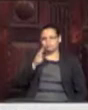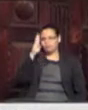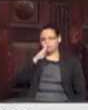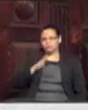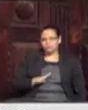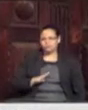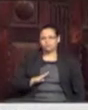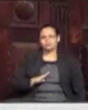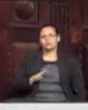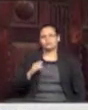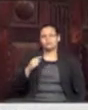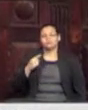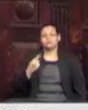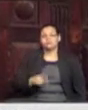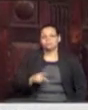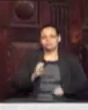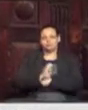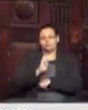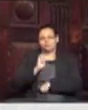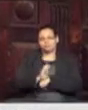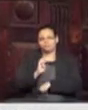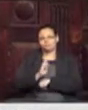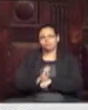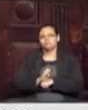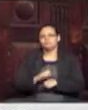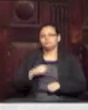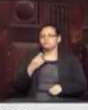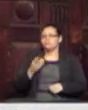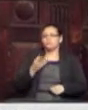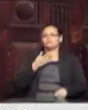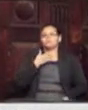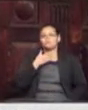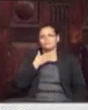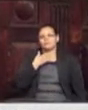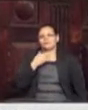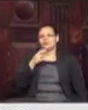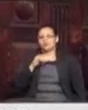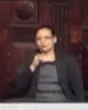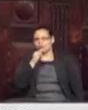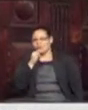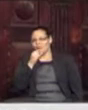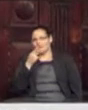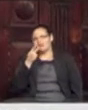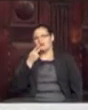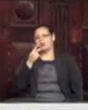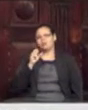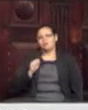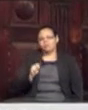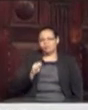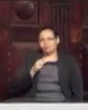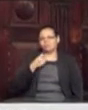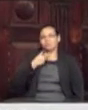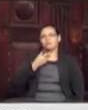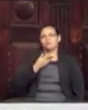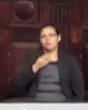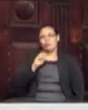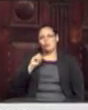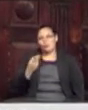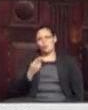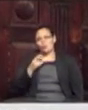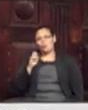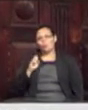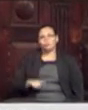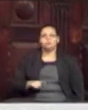rincões desse Estado, independente de sotaque, se puxa o S ou se fala mais ao estilo capixaba ou